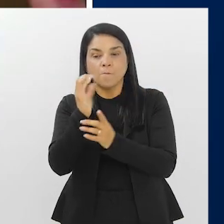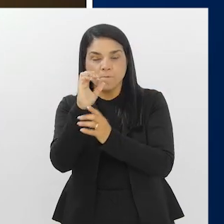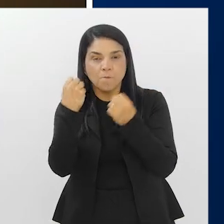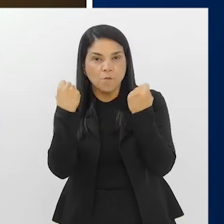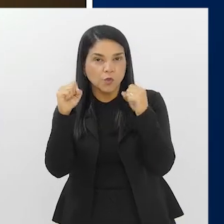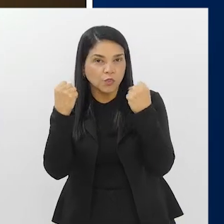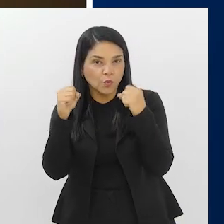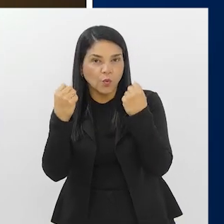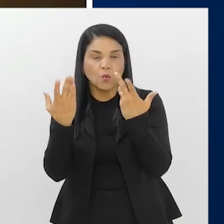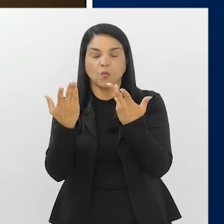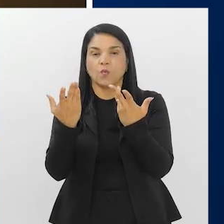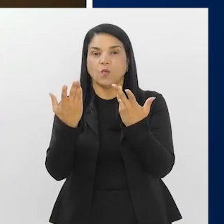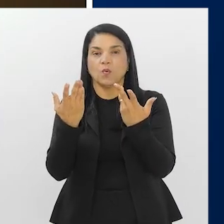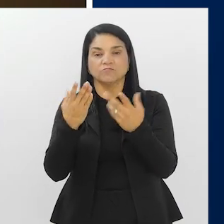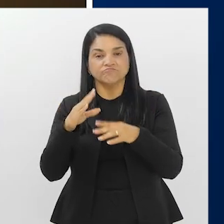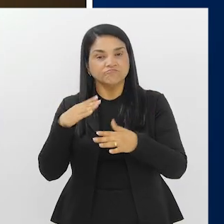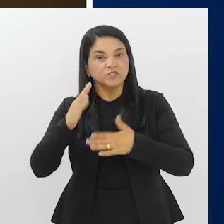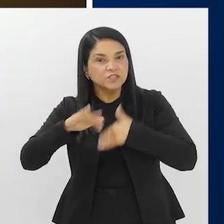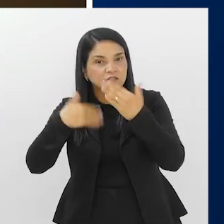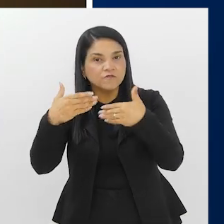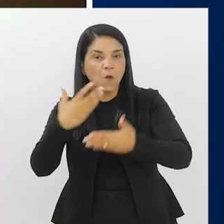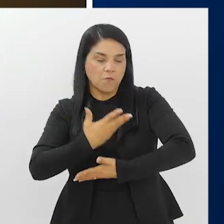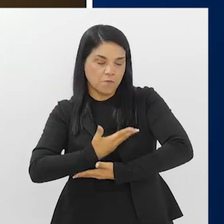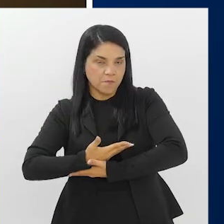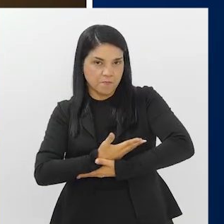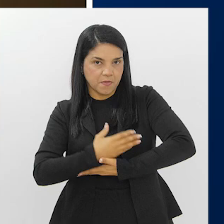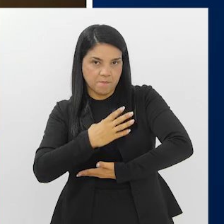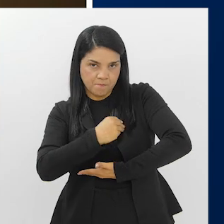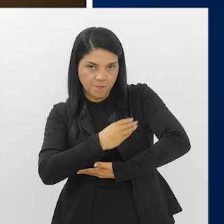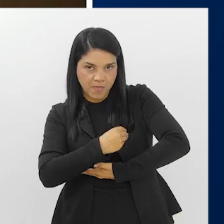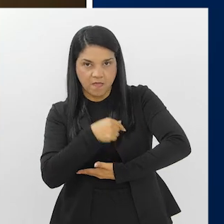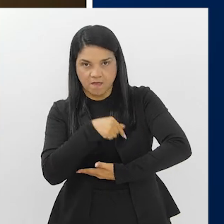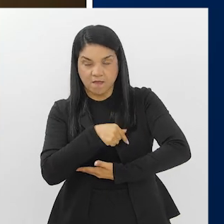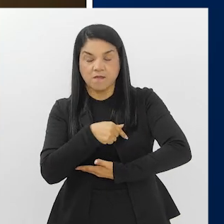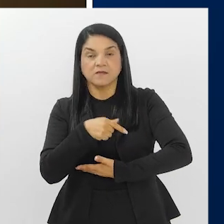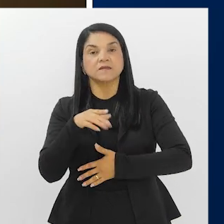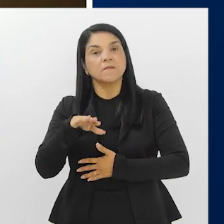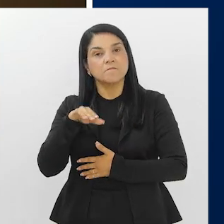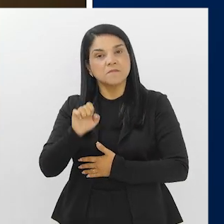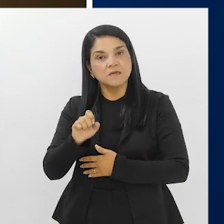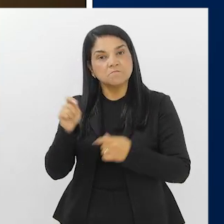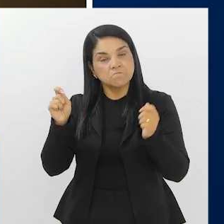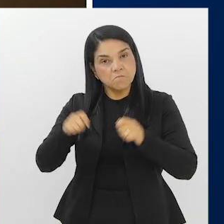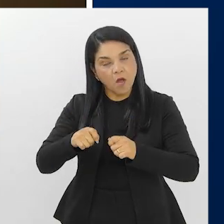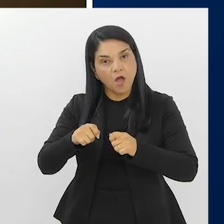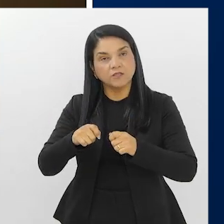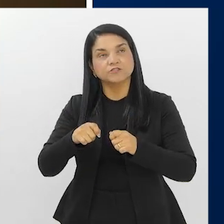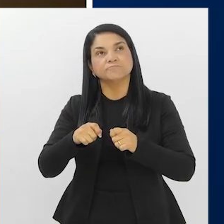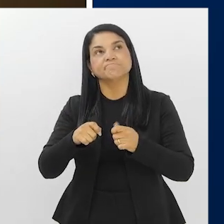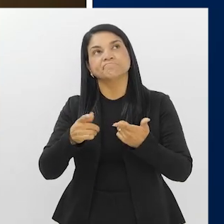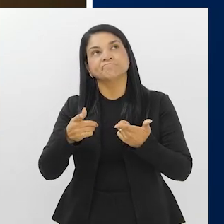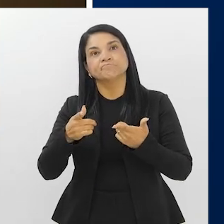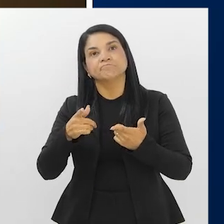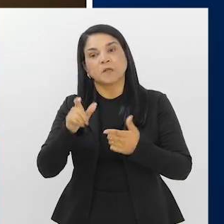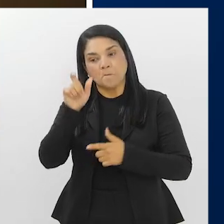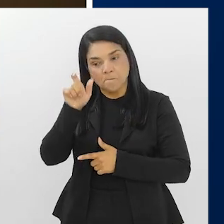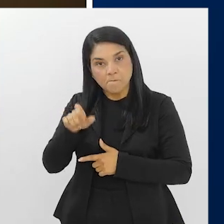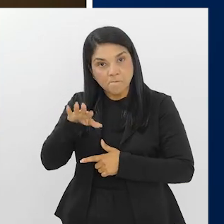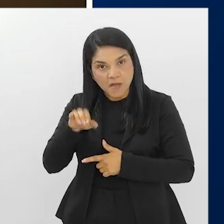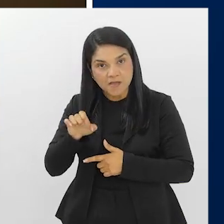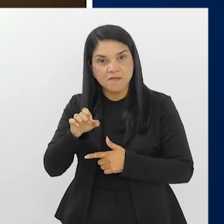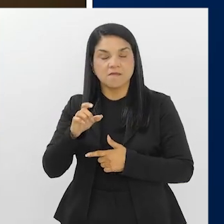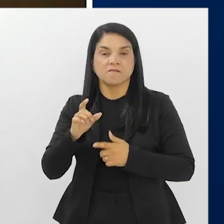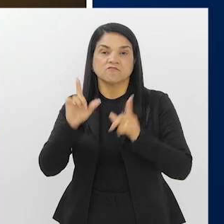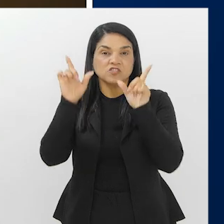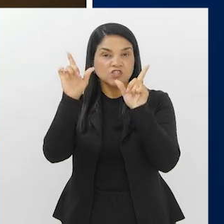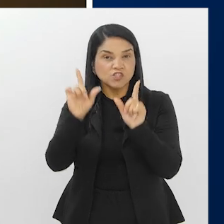vários benefícios. As mães que amamentam seus bebês, elas podem ter diminuição, né, a incidência de câncer